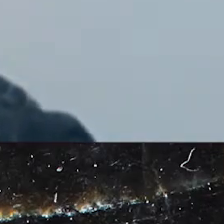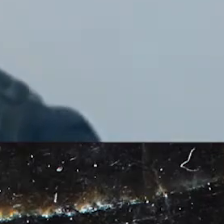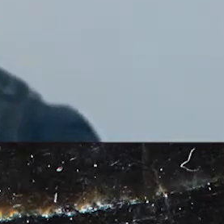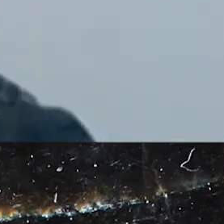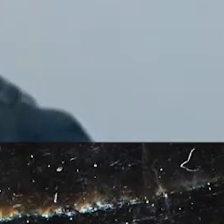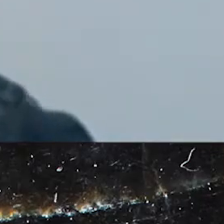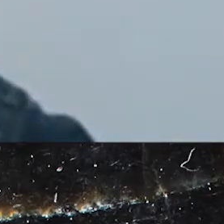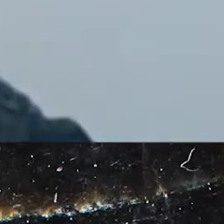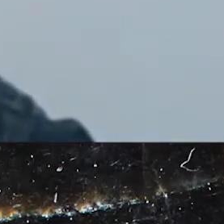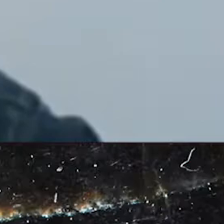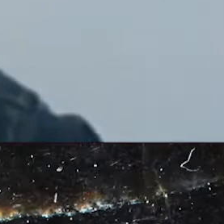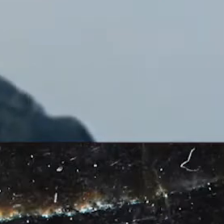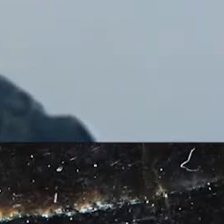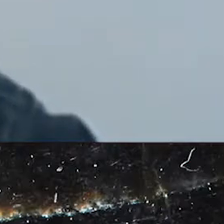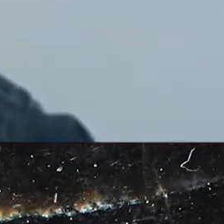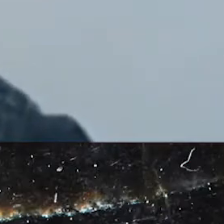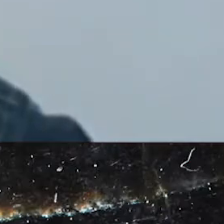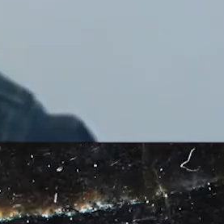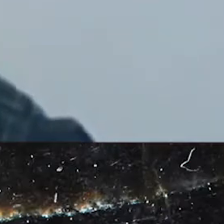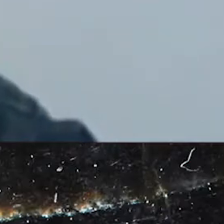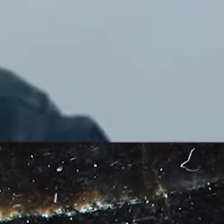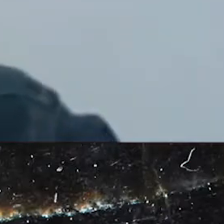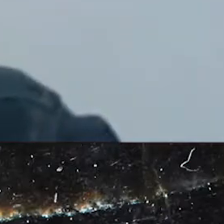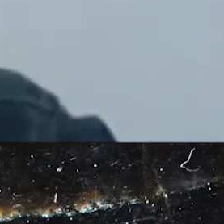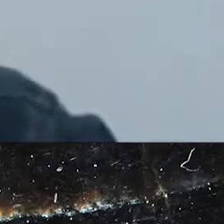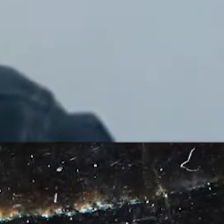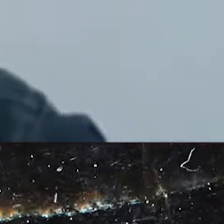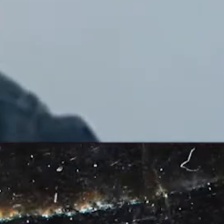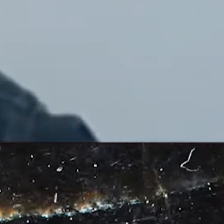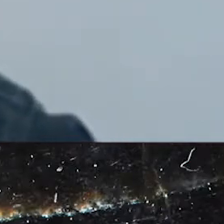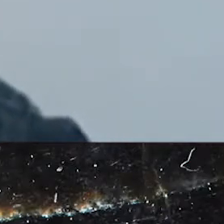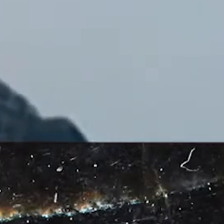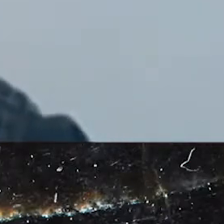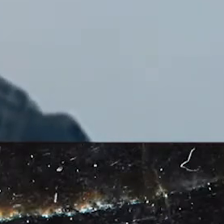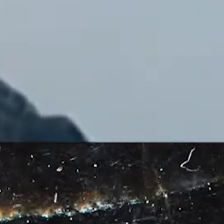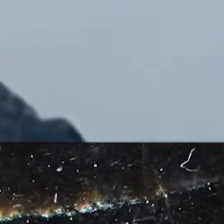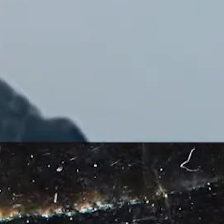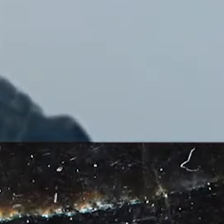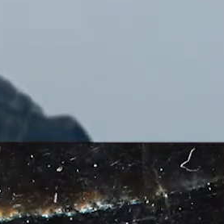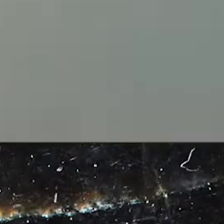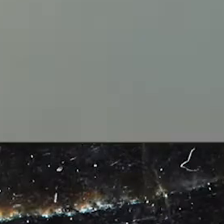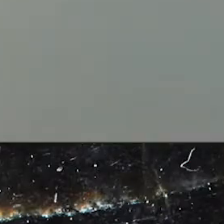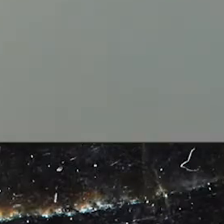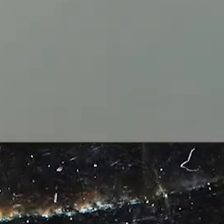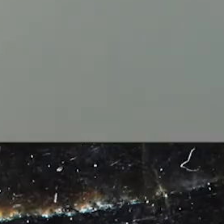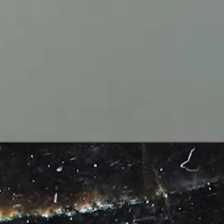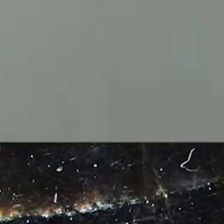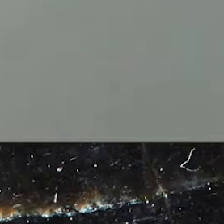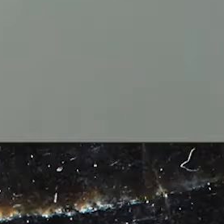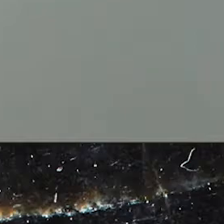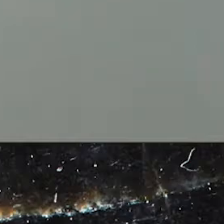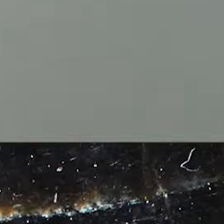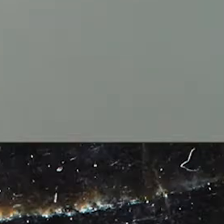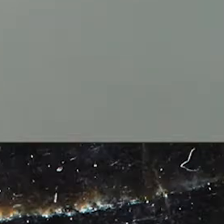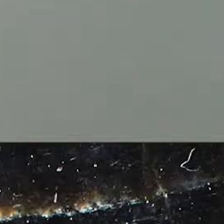night. Don't blame it on me, don't blame it on me. Sandy Boff Choledo